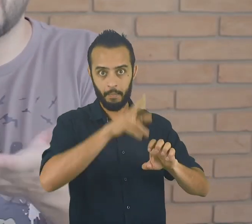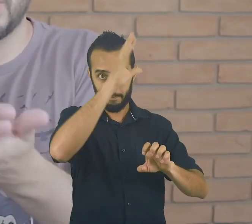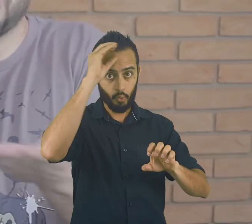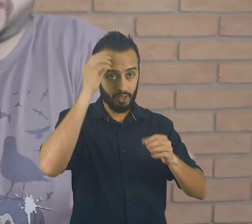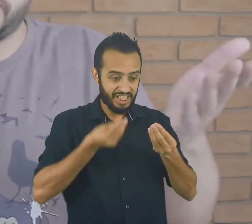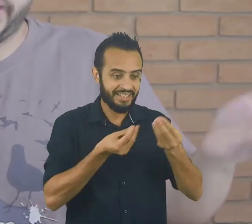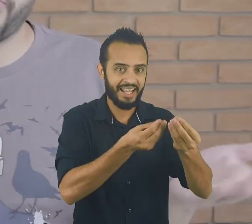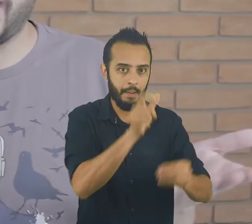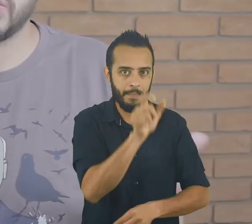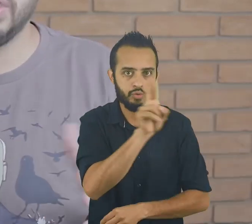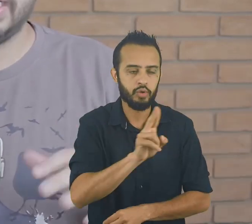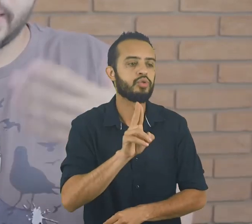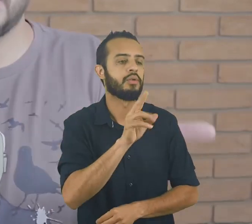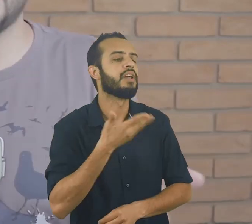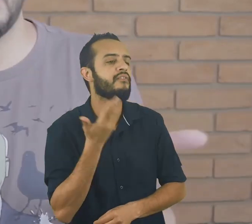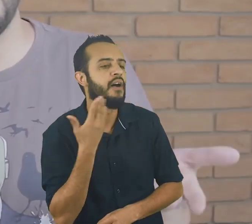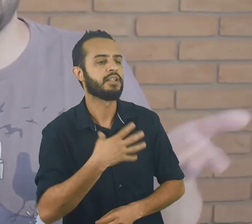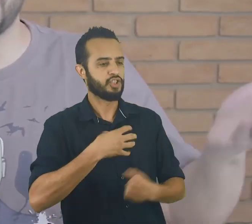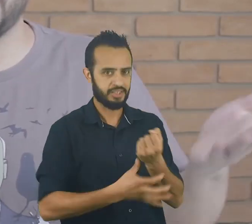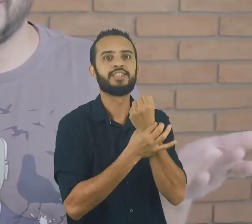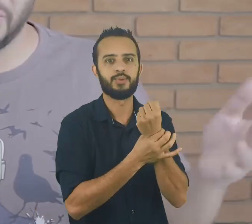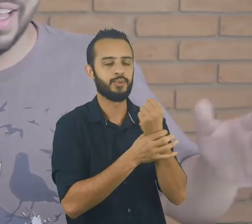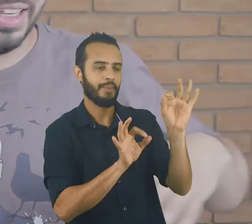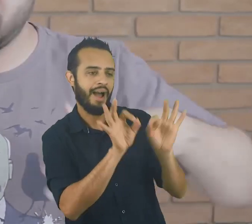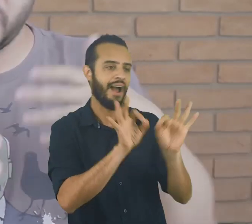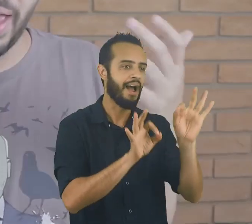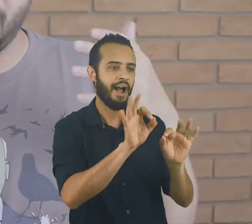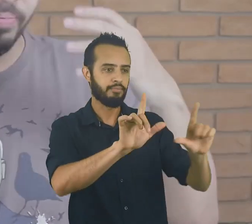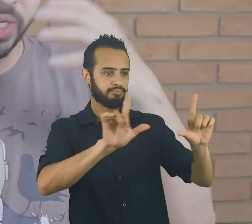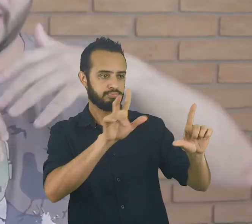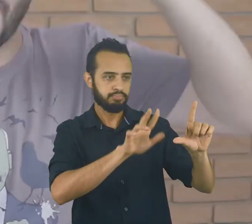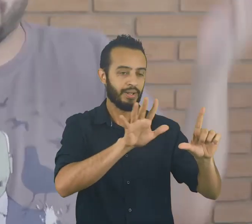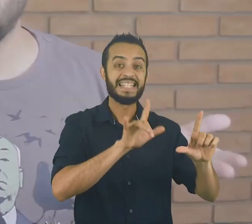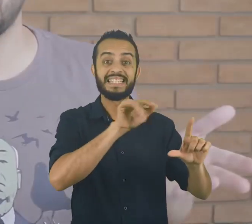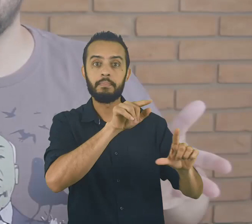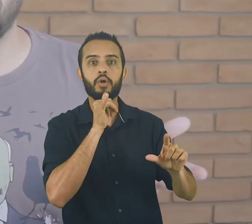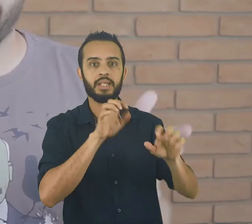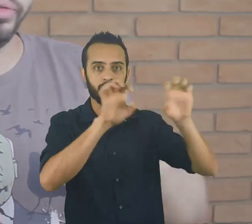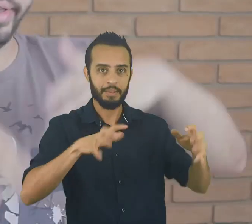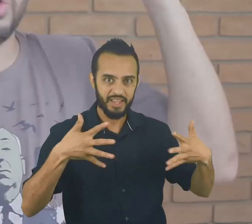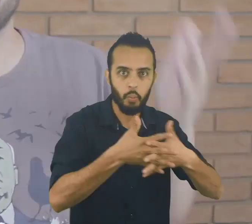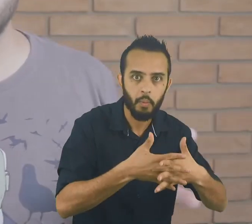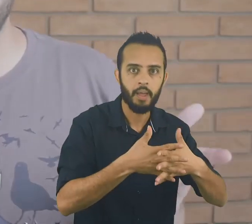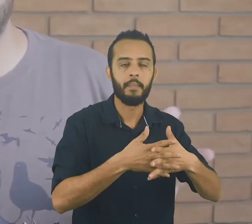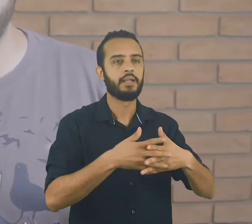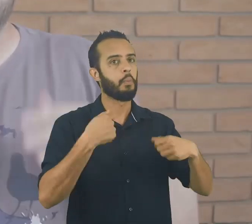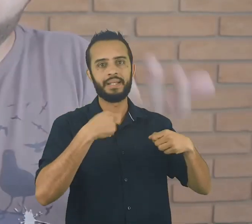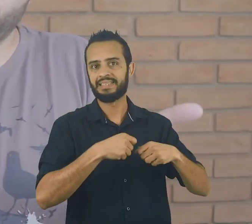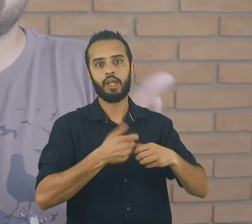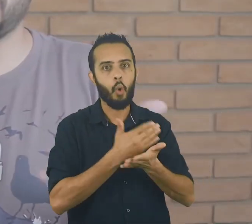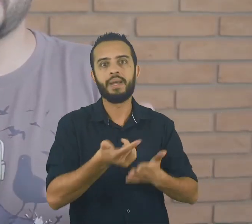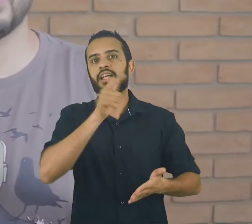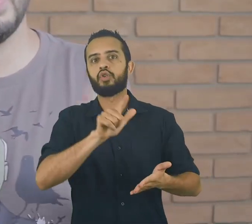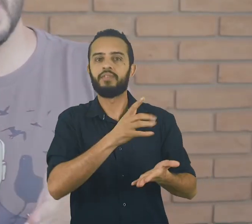usuário consiga usar de maneira fácil, que ele se sinta seguro usando aquilo, que se tiver, sei lá, der um pau no sistema, o cara não vai ter que começar tudo de novo. Então